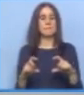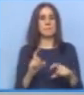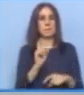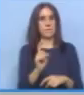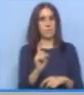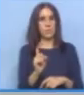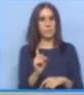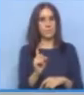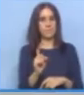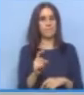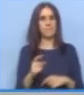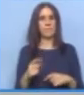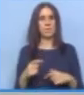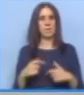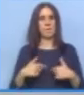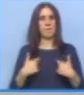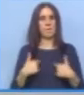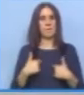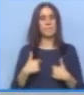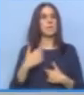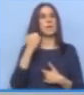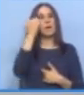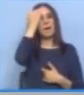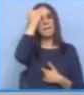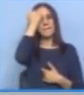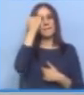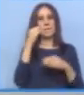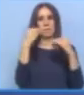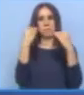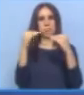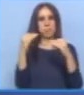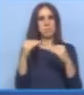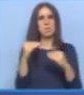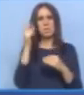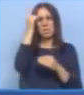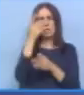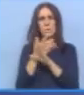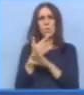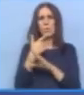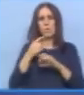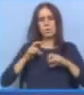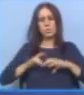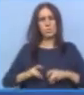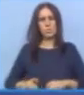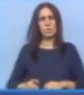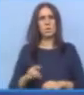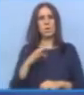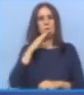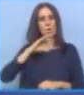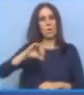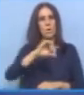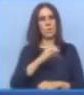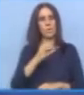envio. Pregaram o arrependimento, expulsaram muitos demónios e ungiram com